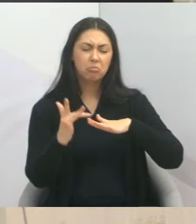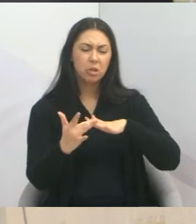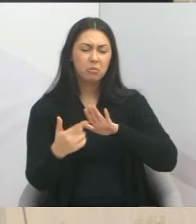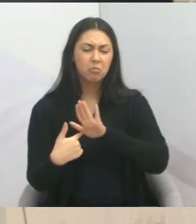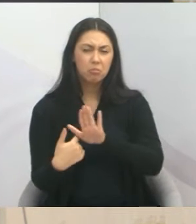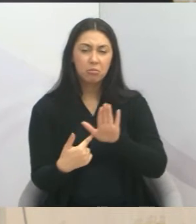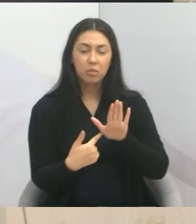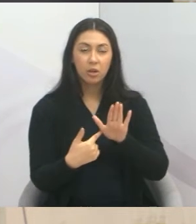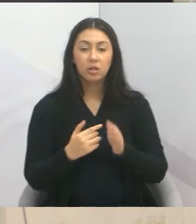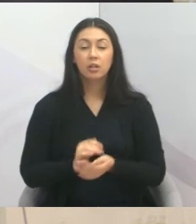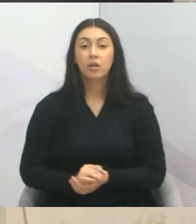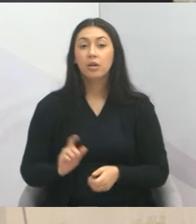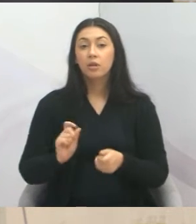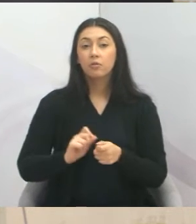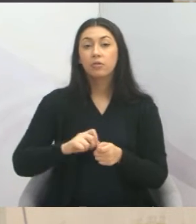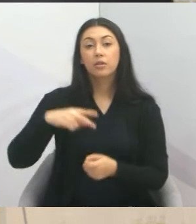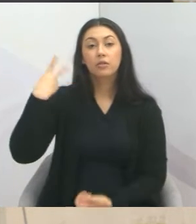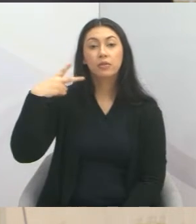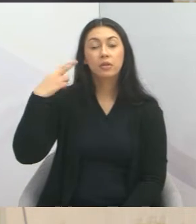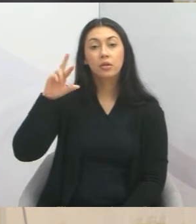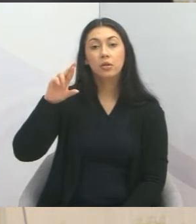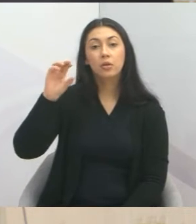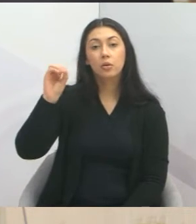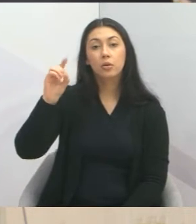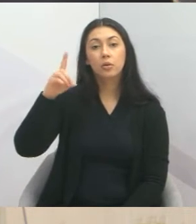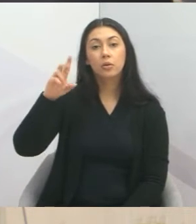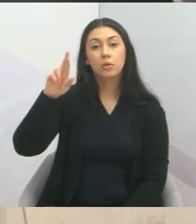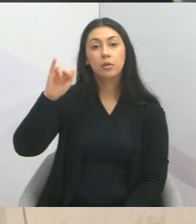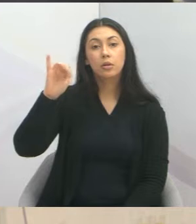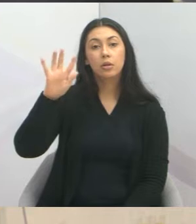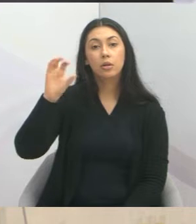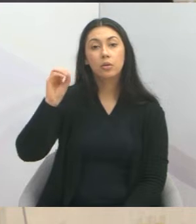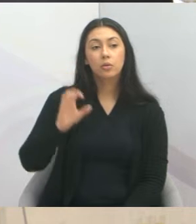vinte e um de Junho autoria Rodrigo Salomão